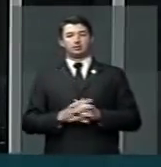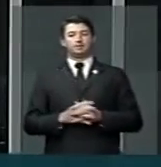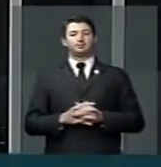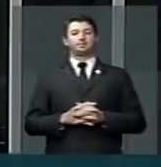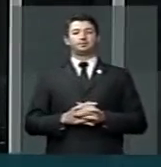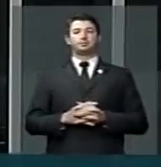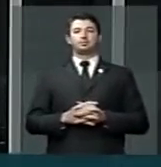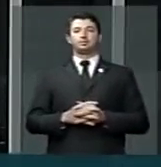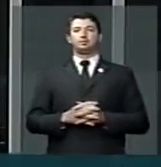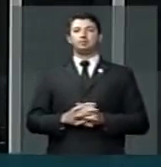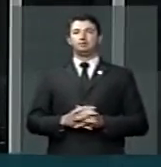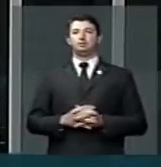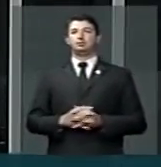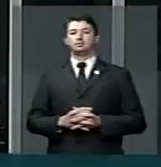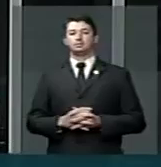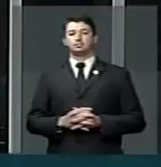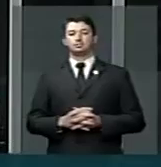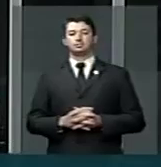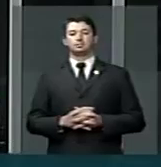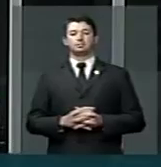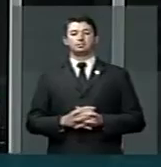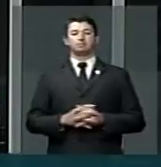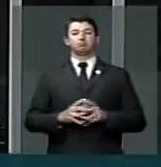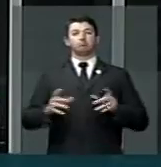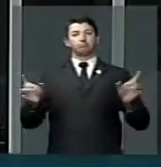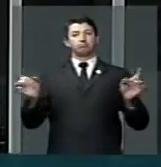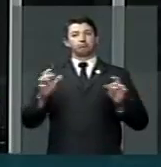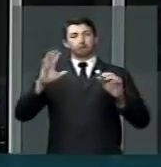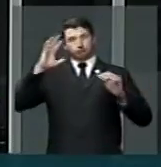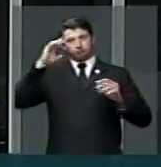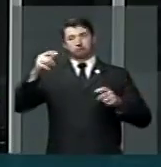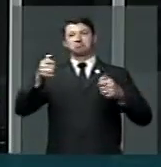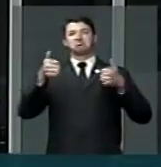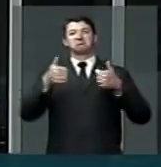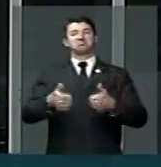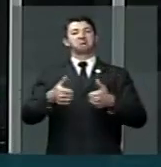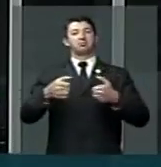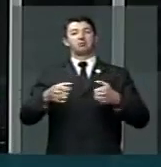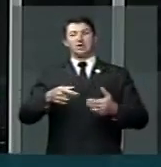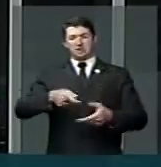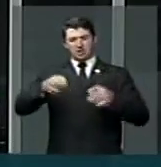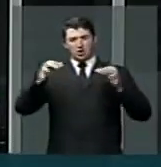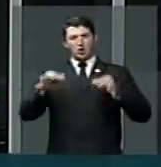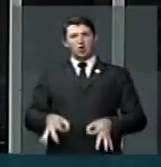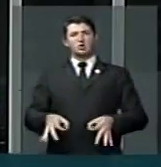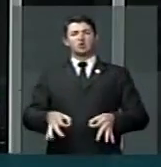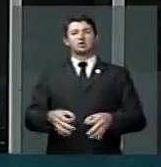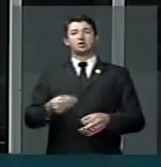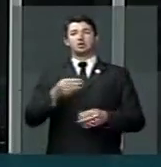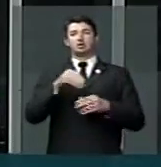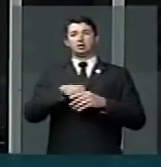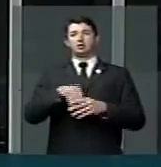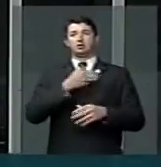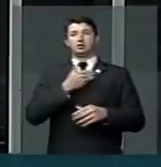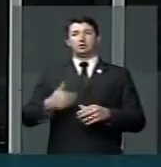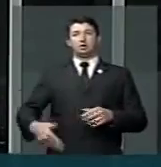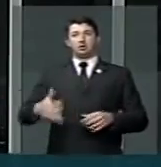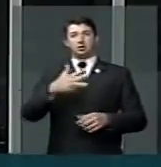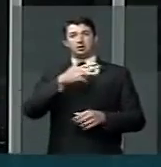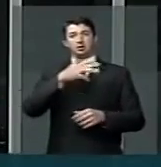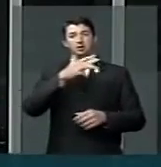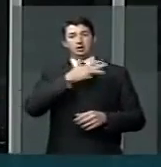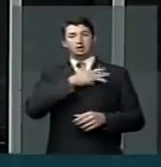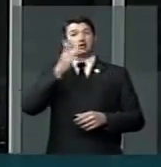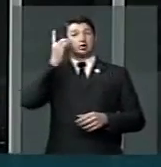governo do presidente Lula. E se concretiza, cada vez mais ela se consolida no governo da presidenta Dilma,